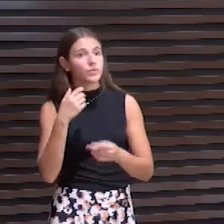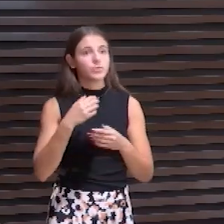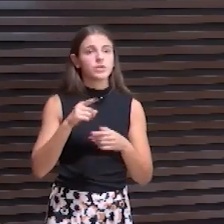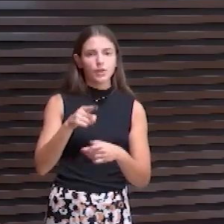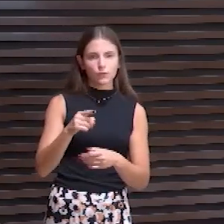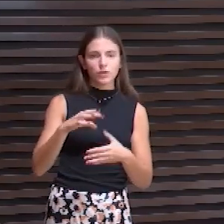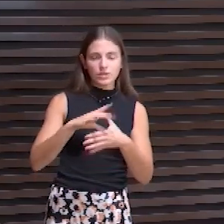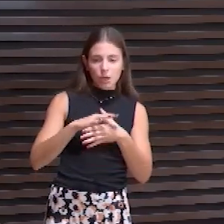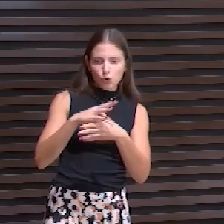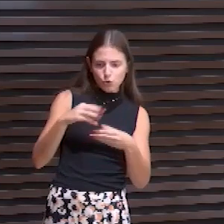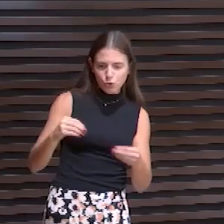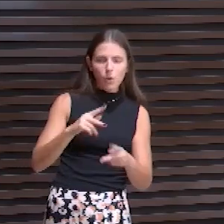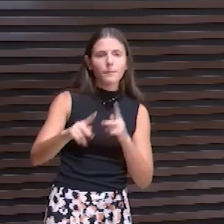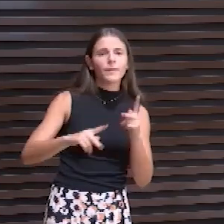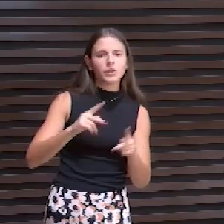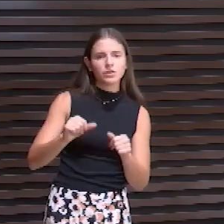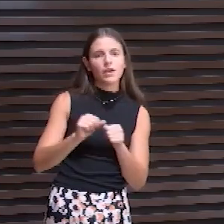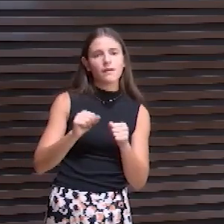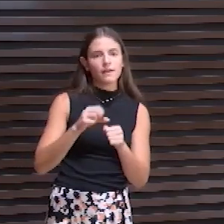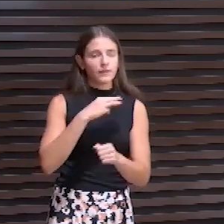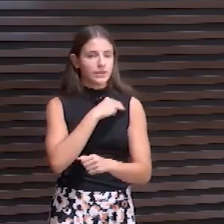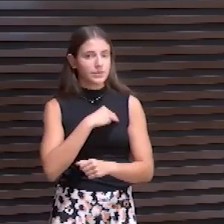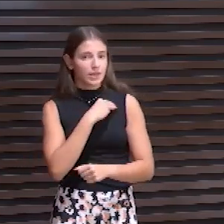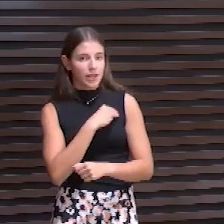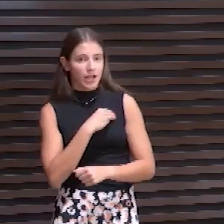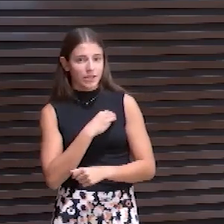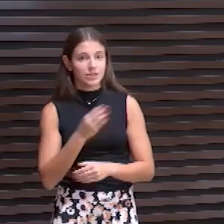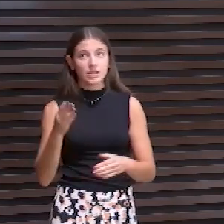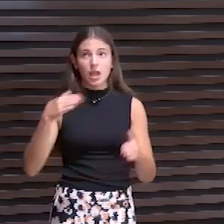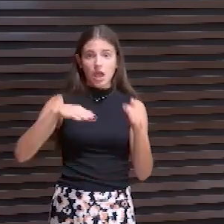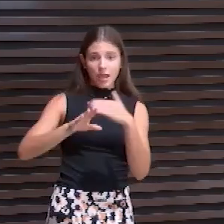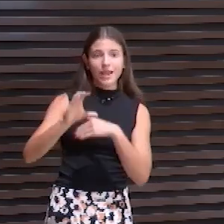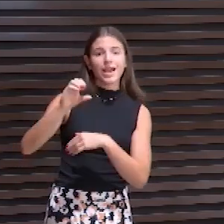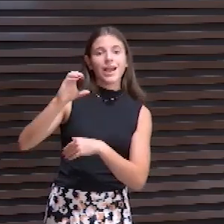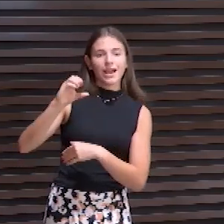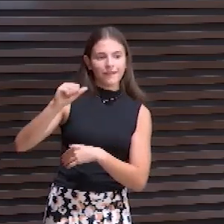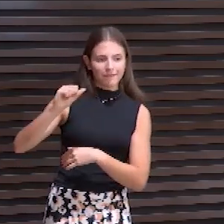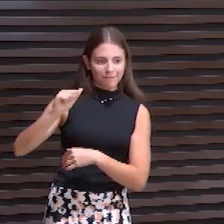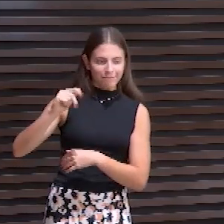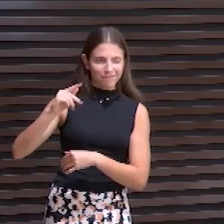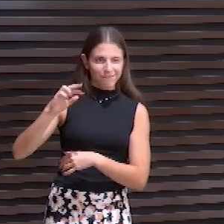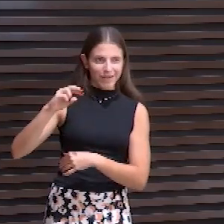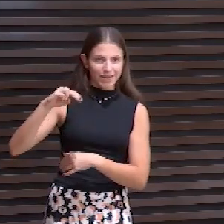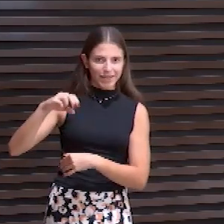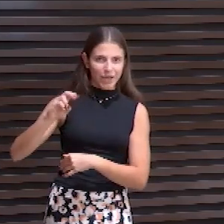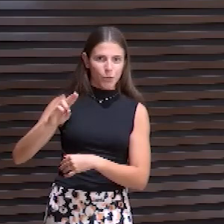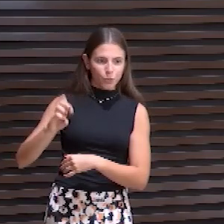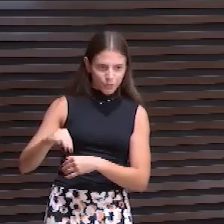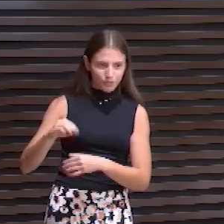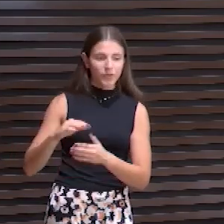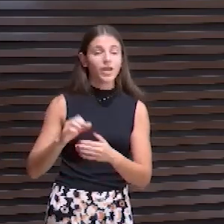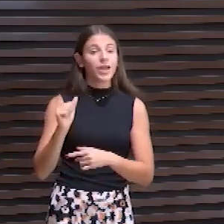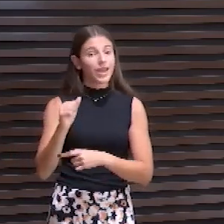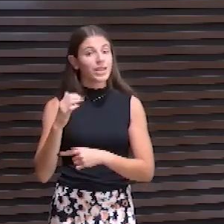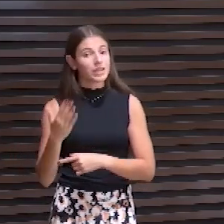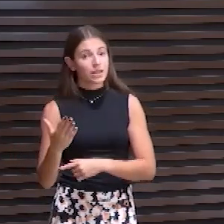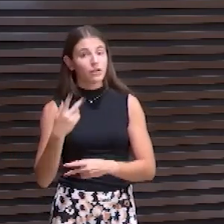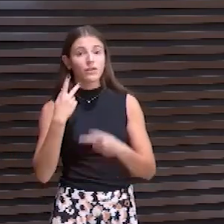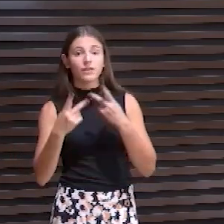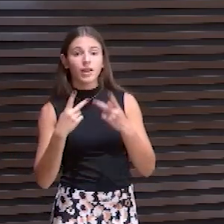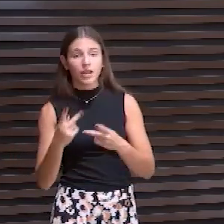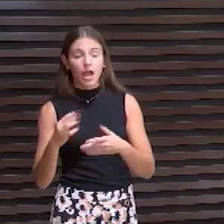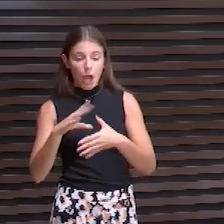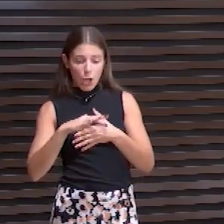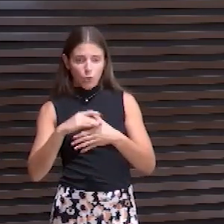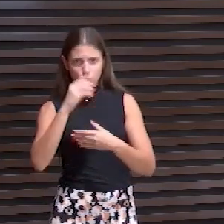lá em Cafarnaum. Então você tem que fazer aqui na sua terra também. Cura-te a ti mesmo. Nós somos merecedores, porque